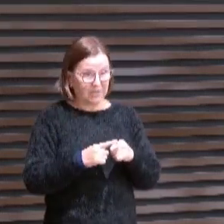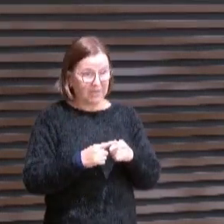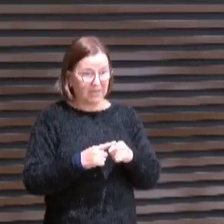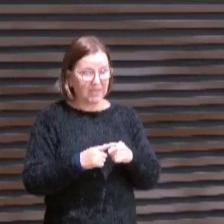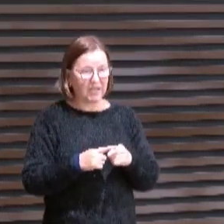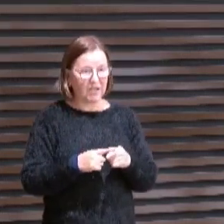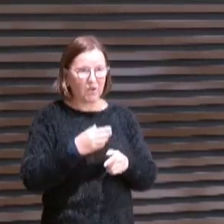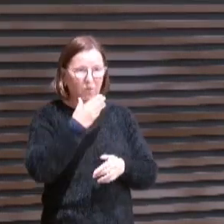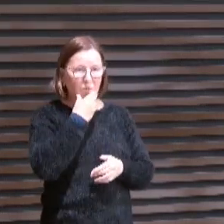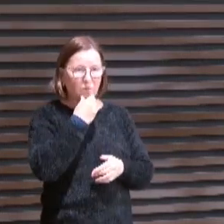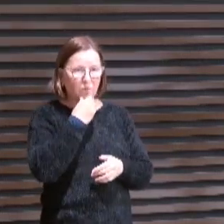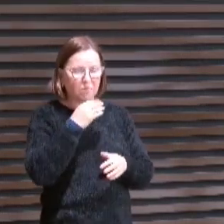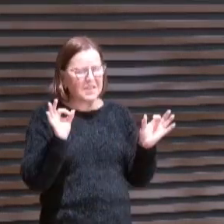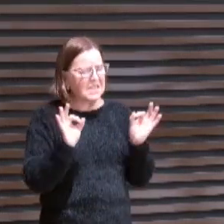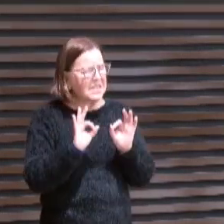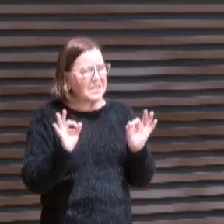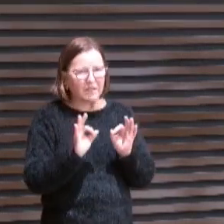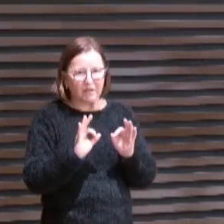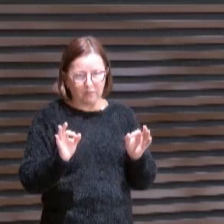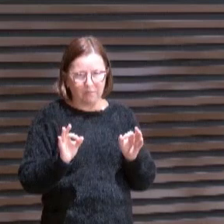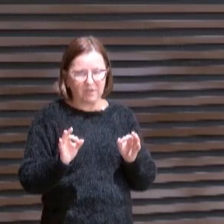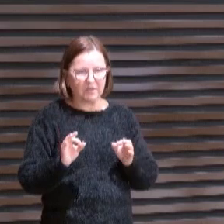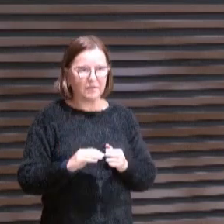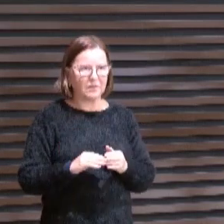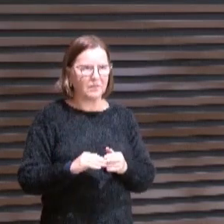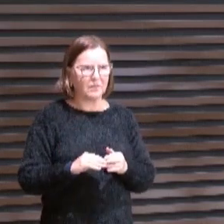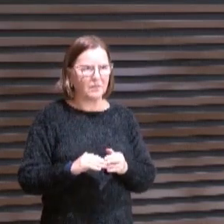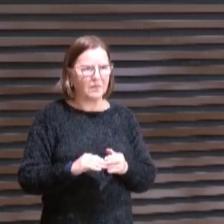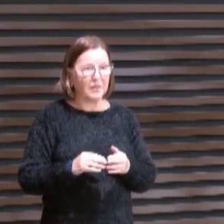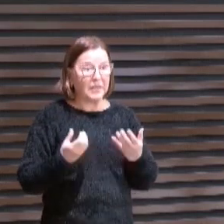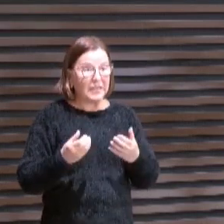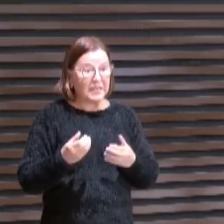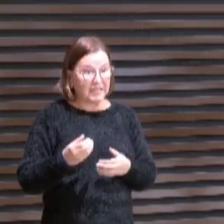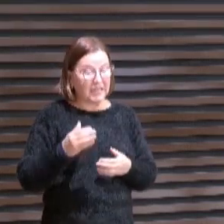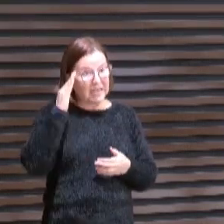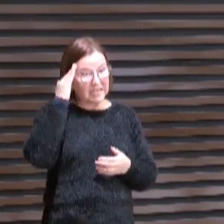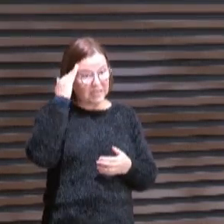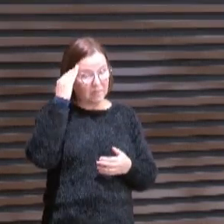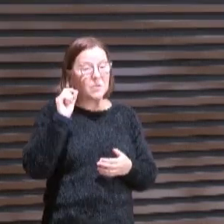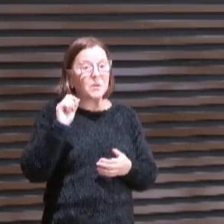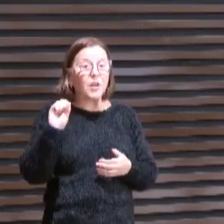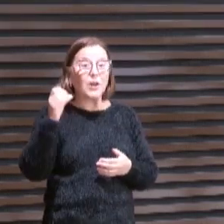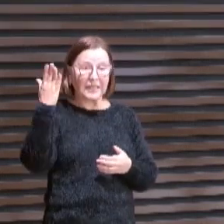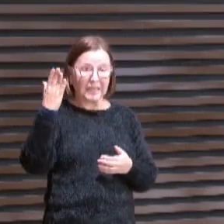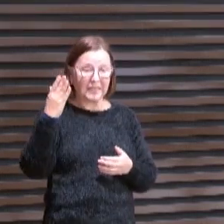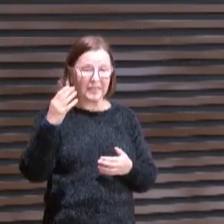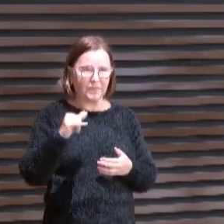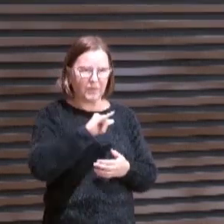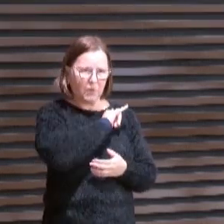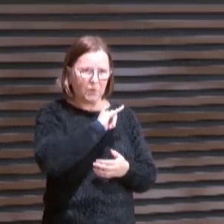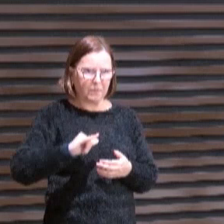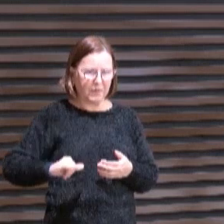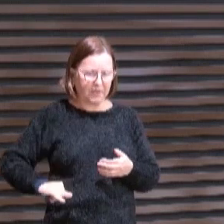de interior, e ele fica perguntando o que está acontecendo. É que o imperador mandou abrir o